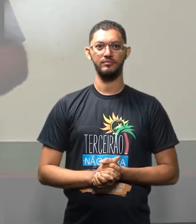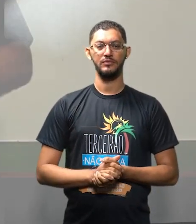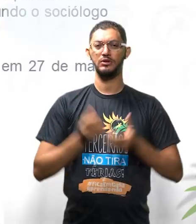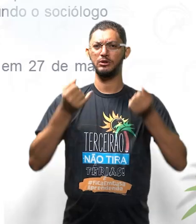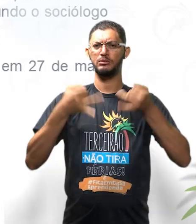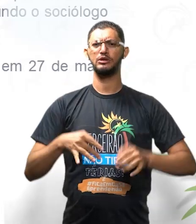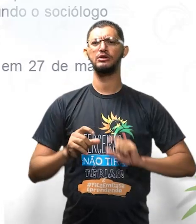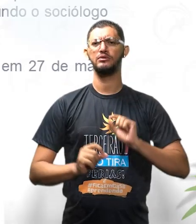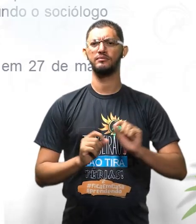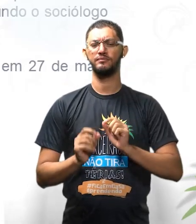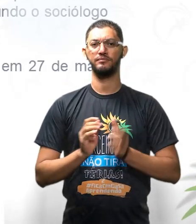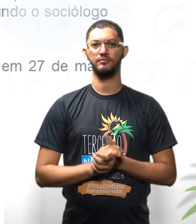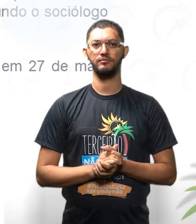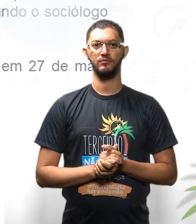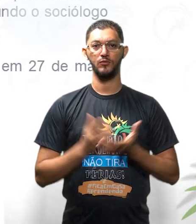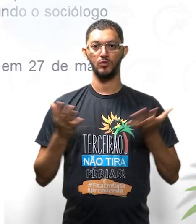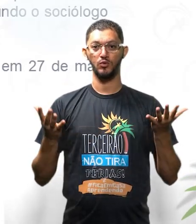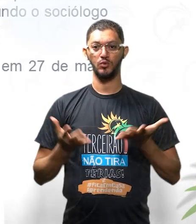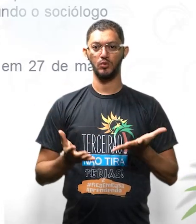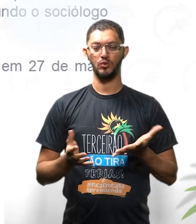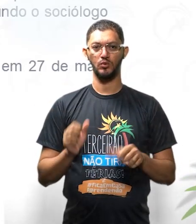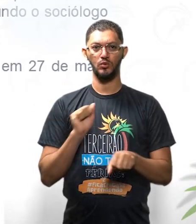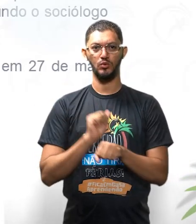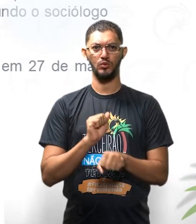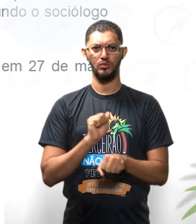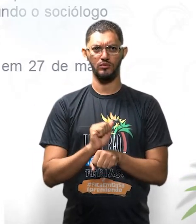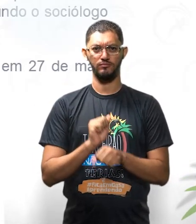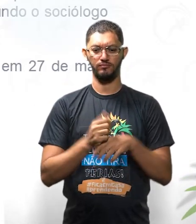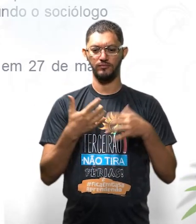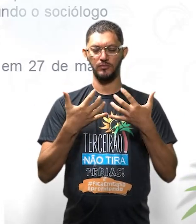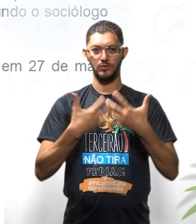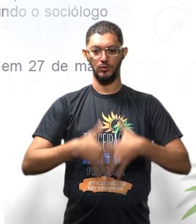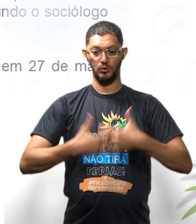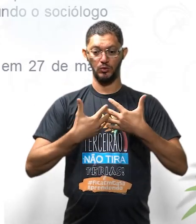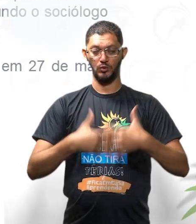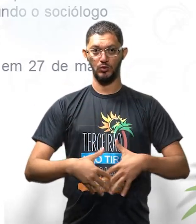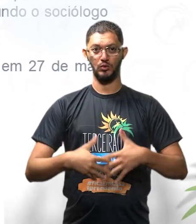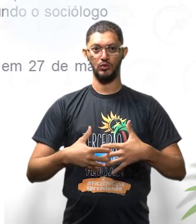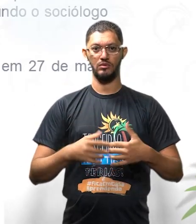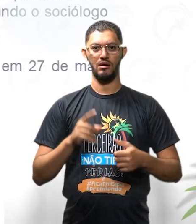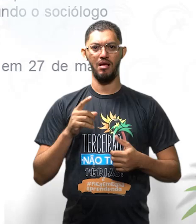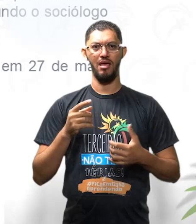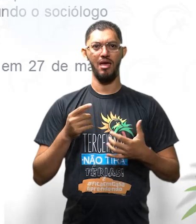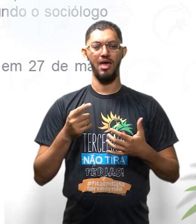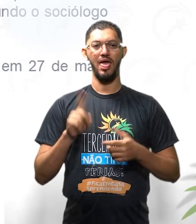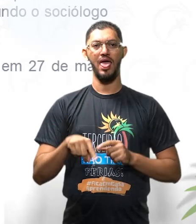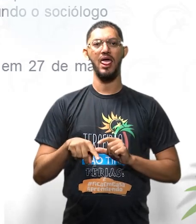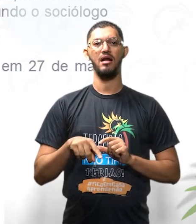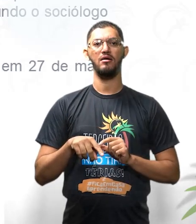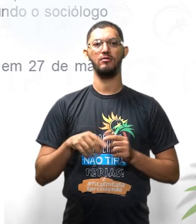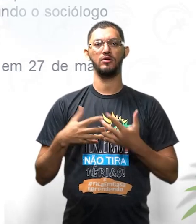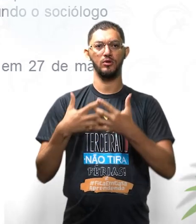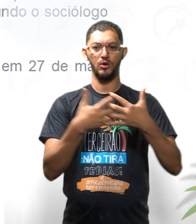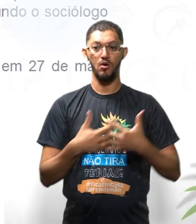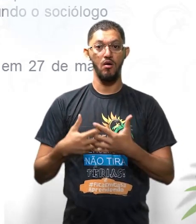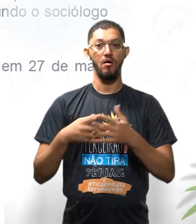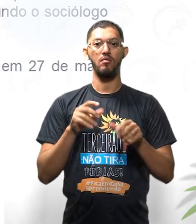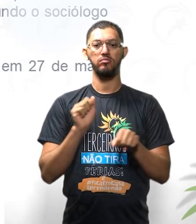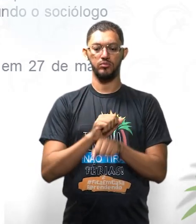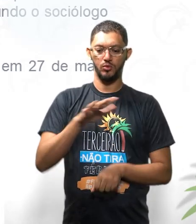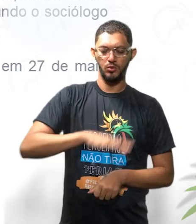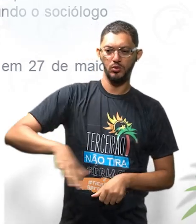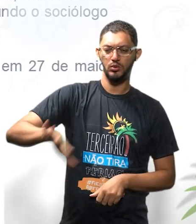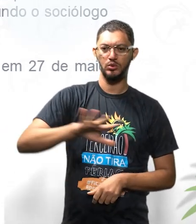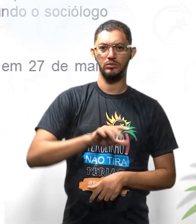diz o seguinte: a atual paralisação no transporte rodoviário brasileiro é um momento que ilustra como, no setor,